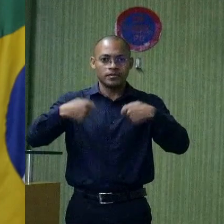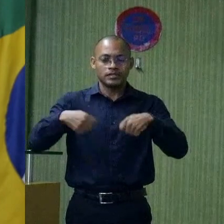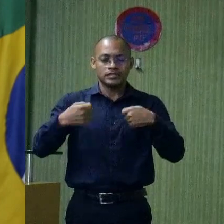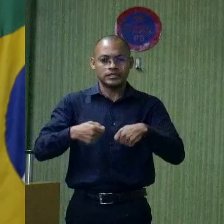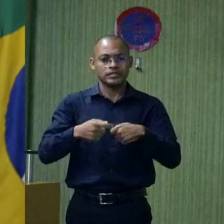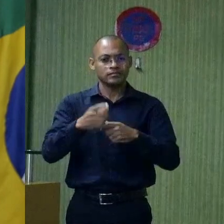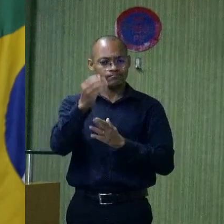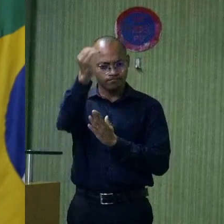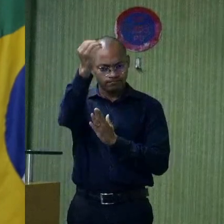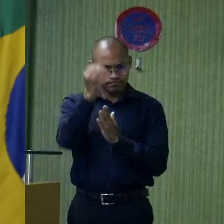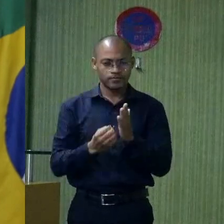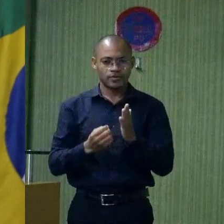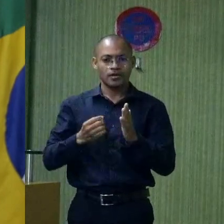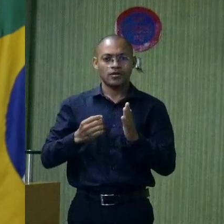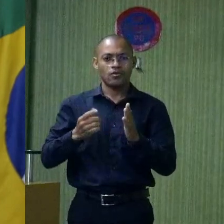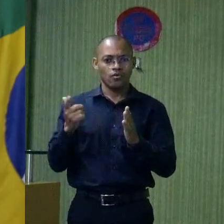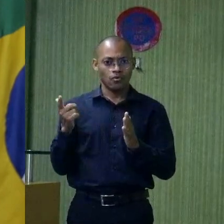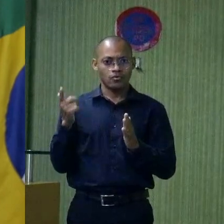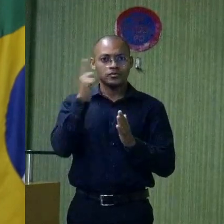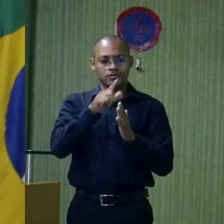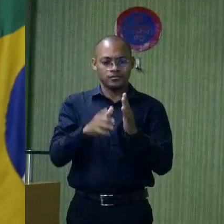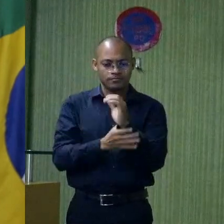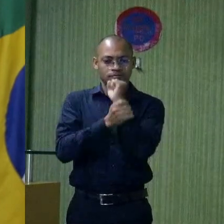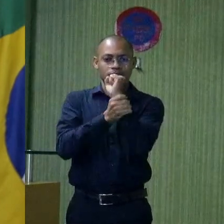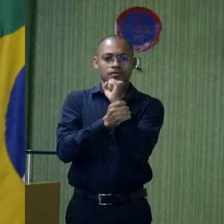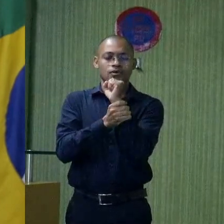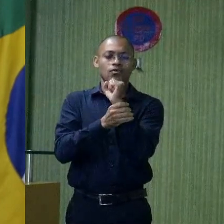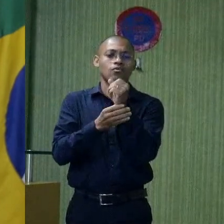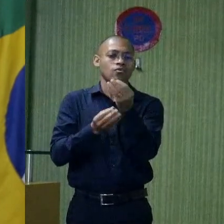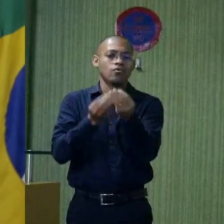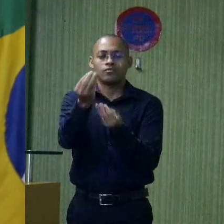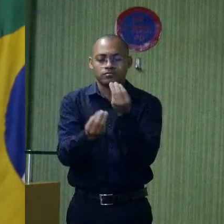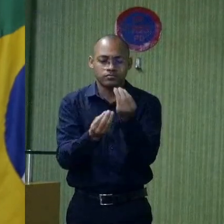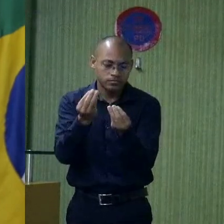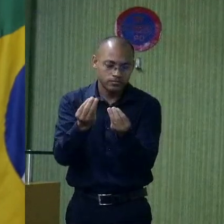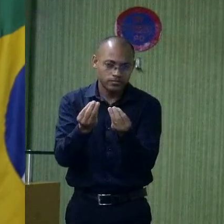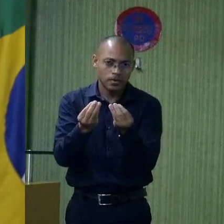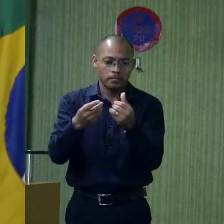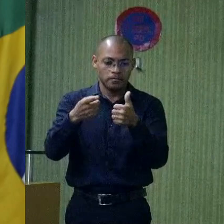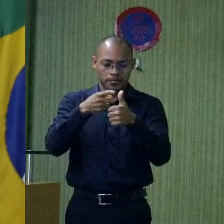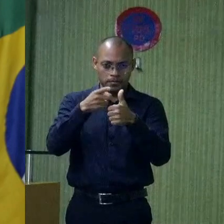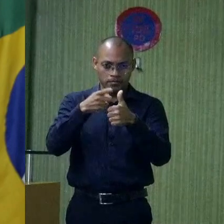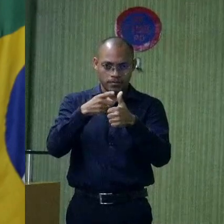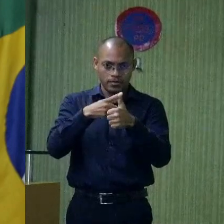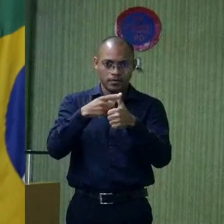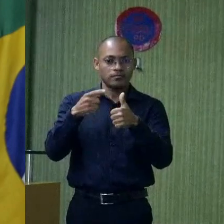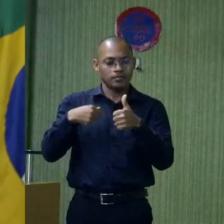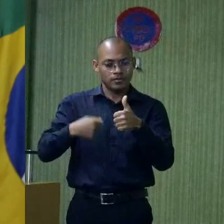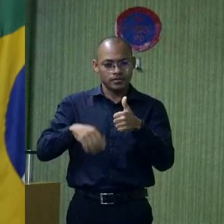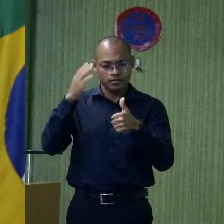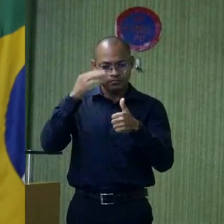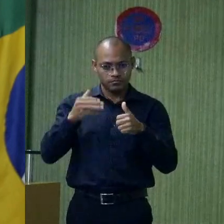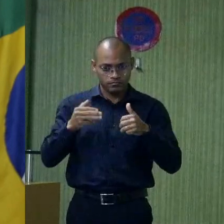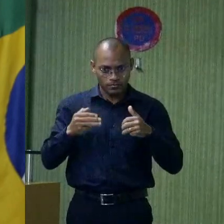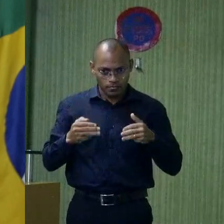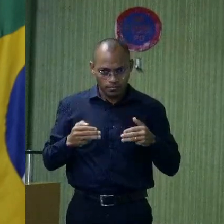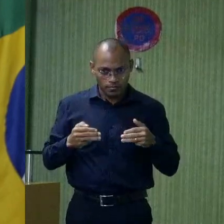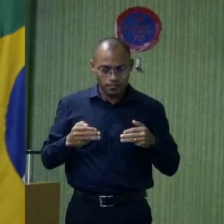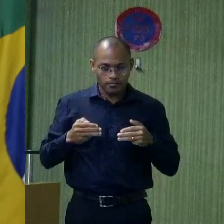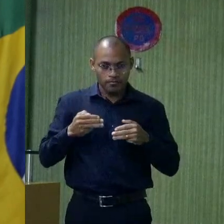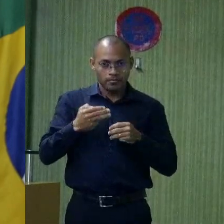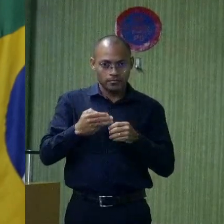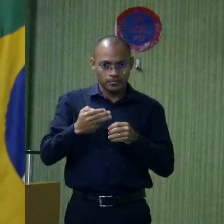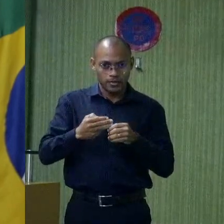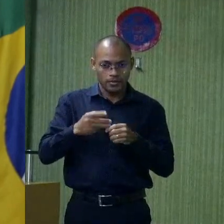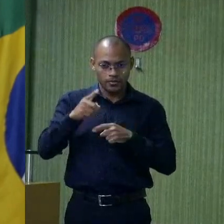essa legitimidade a gente consegue através justamente no âmbito ali primeiramente Municipal Estadual até o ponto de quando chegar